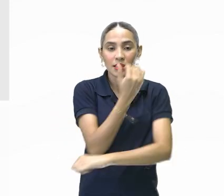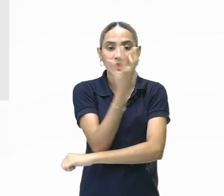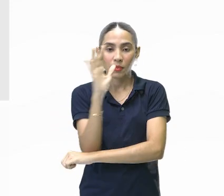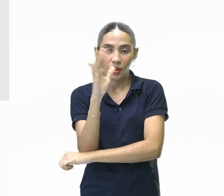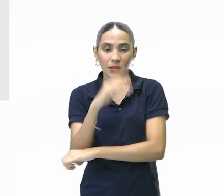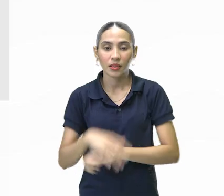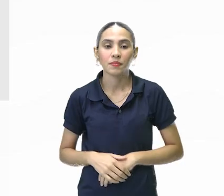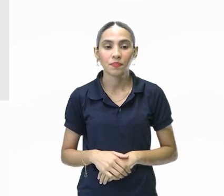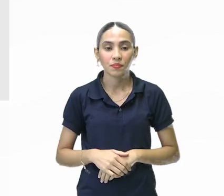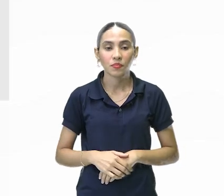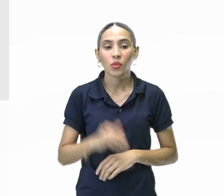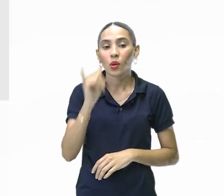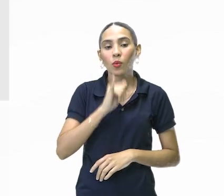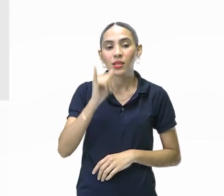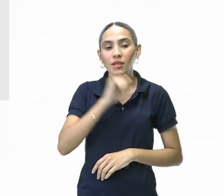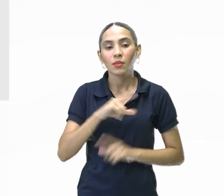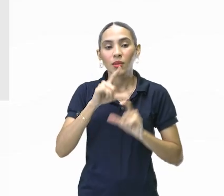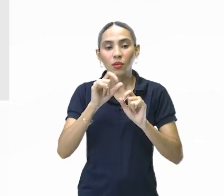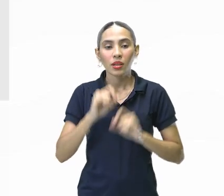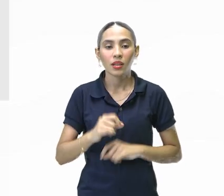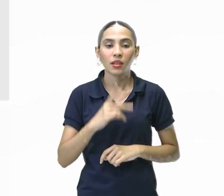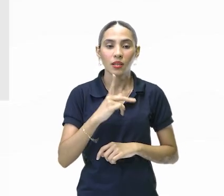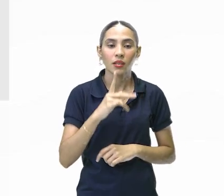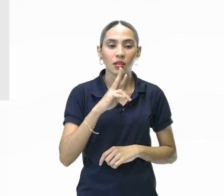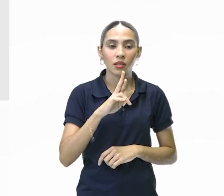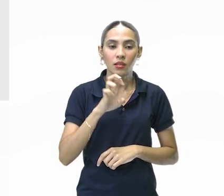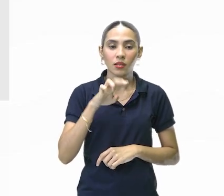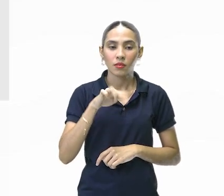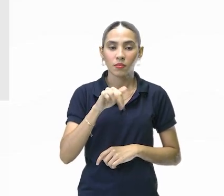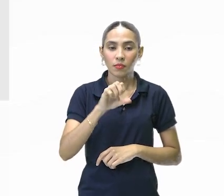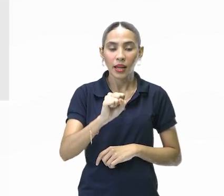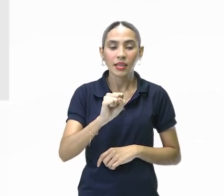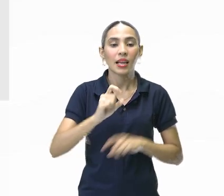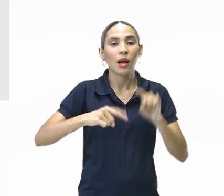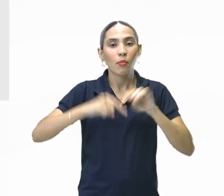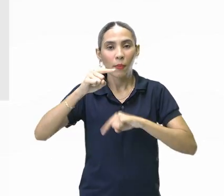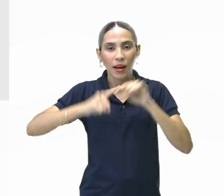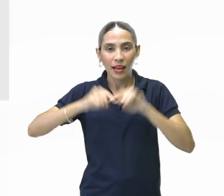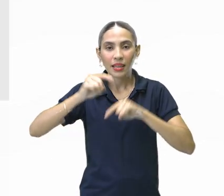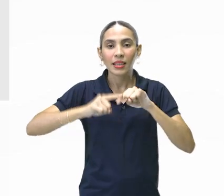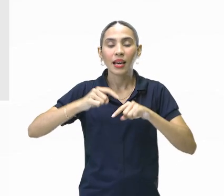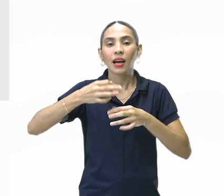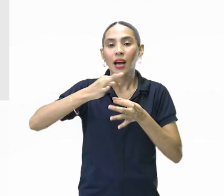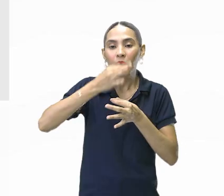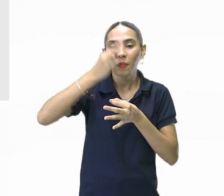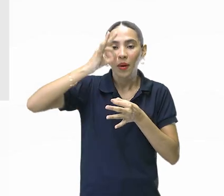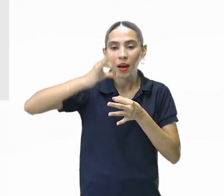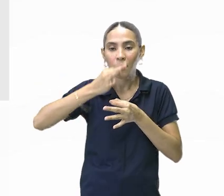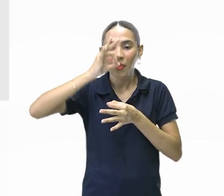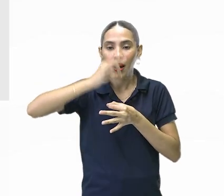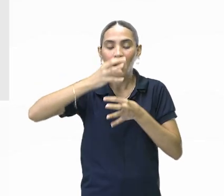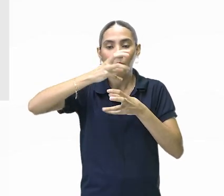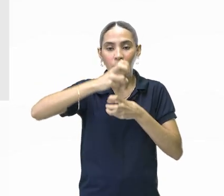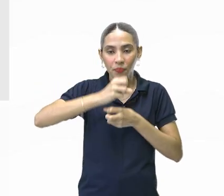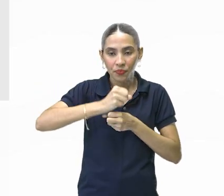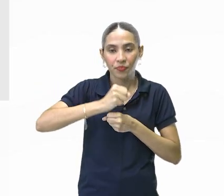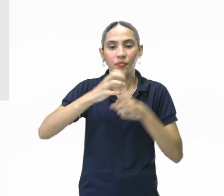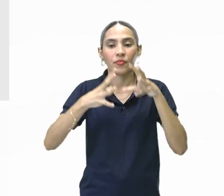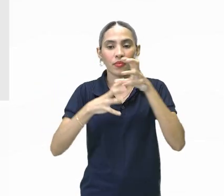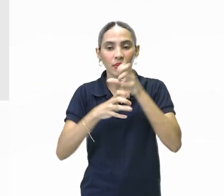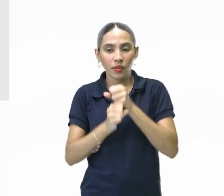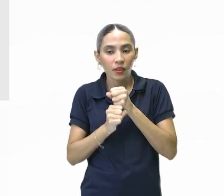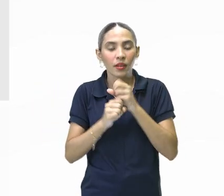trago aqui da tecnologia é a prensa de vinho, que é uma máquina que espreme uvas. Seguindo a mesma linha de raciocínio, quando